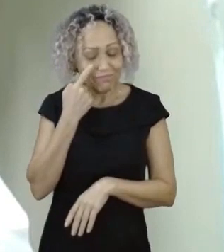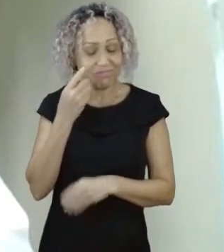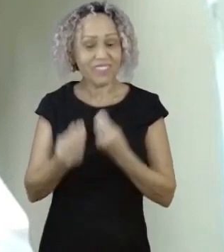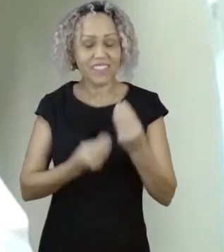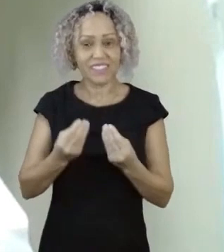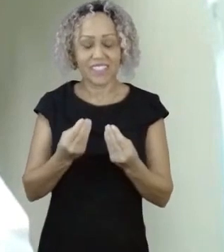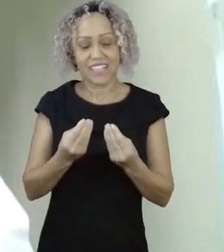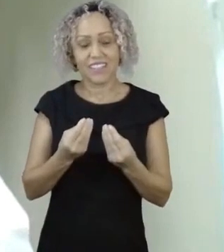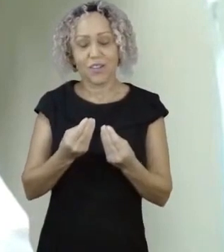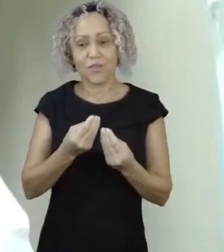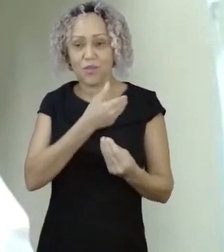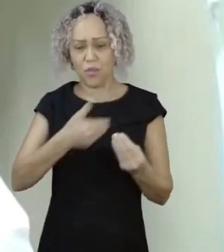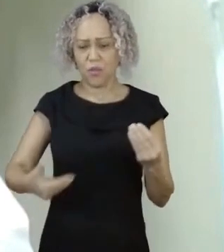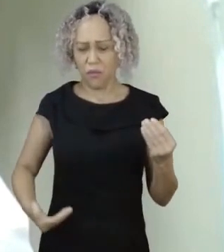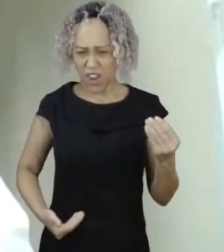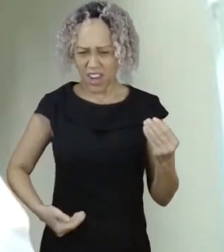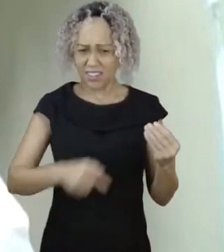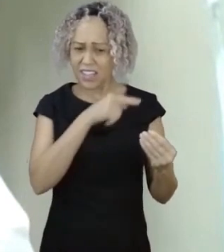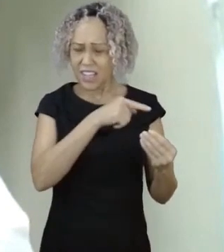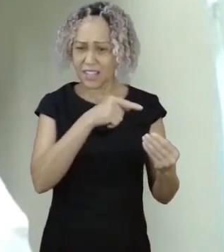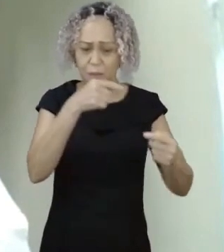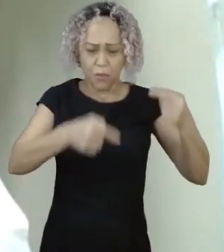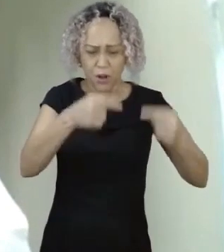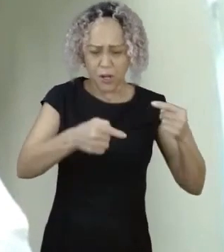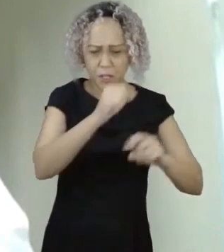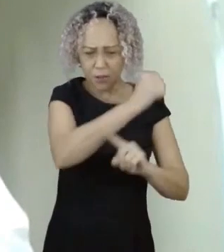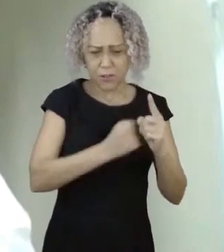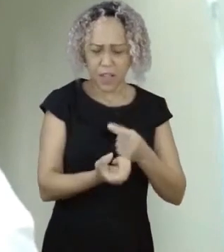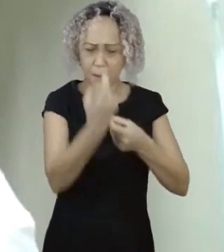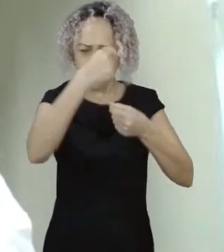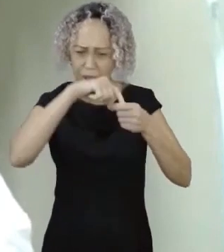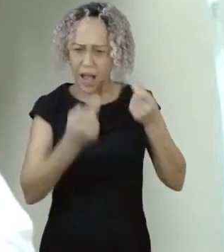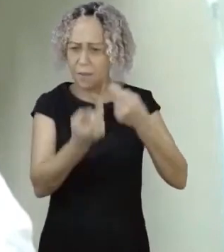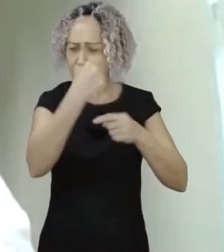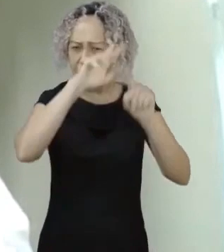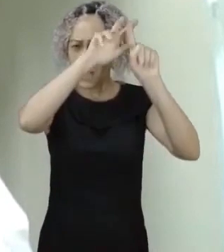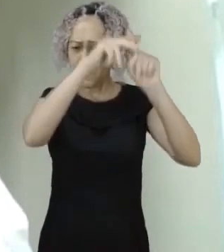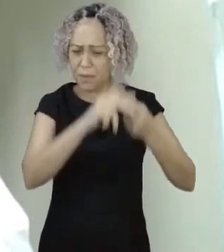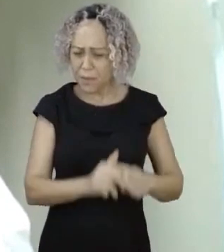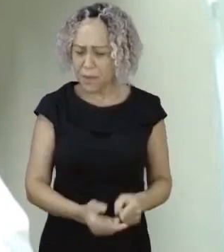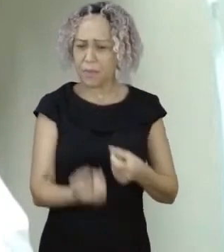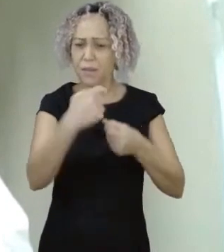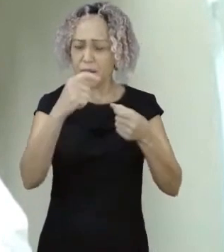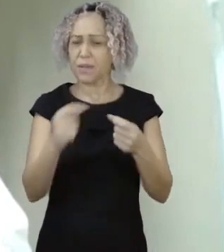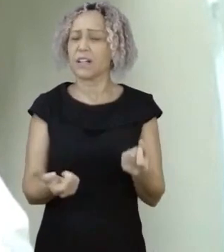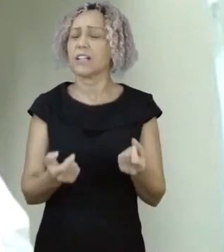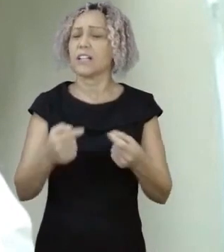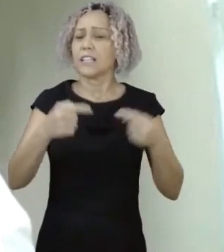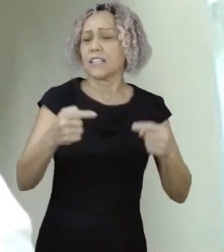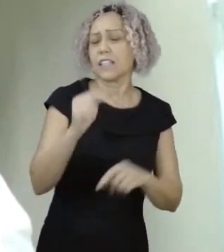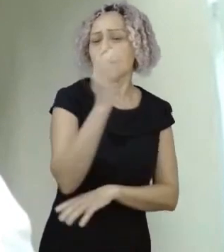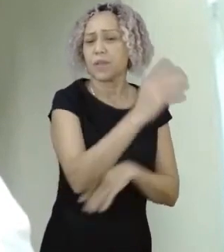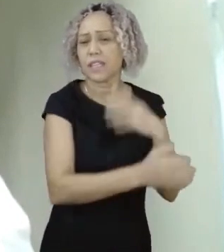está reconstruindo as políticas sociais, reconstruindo as políticas ambientais, reconstruindo a política de ciência e